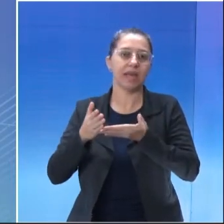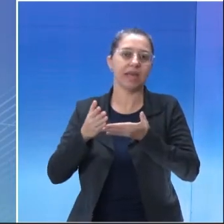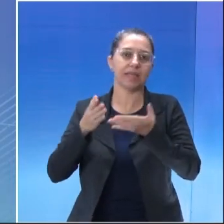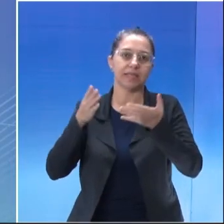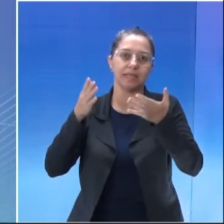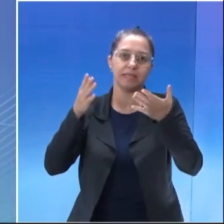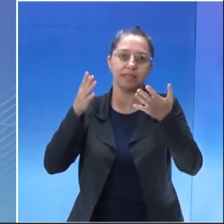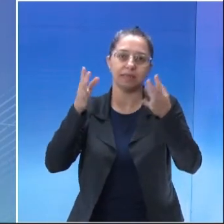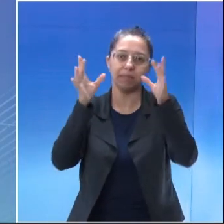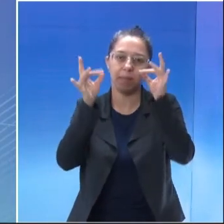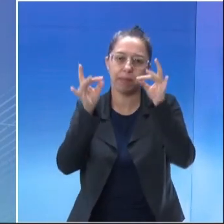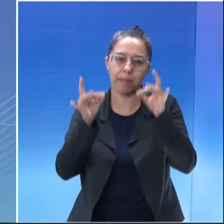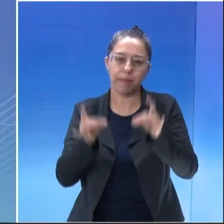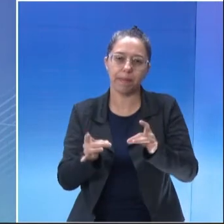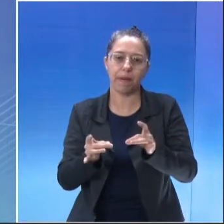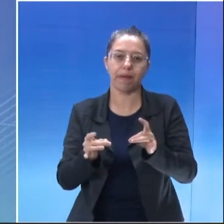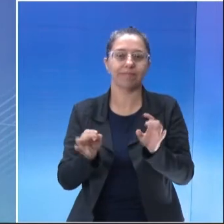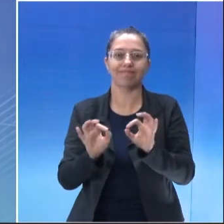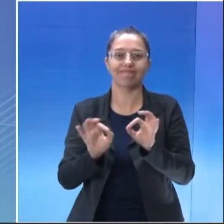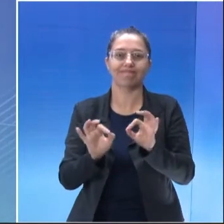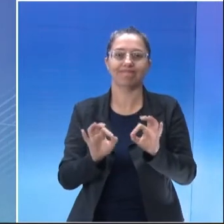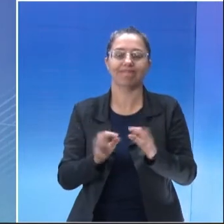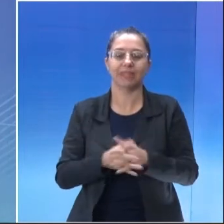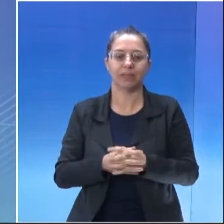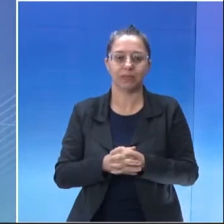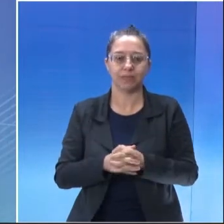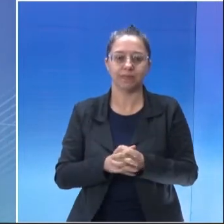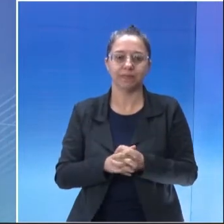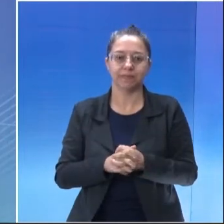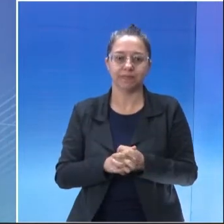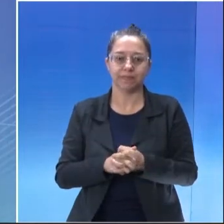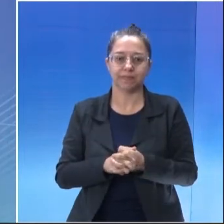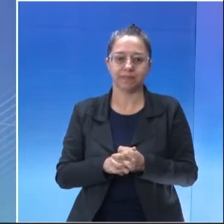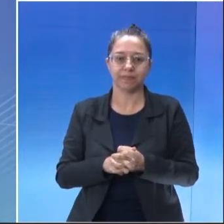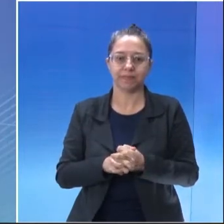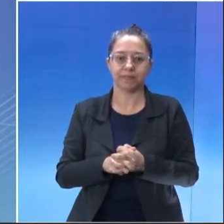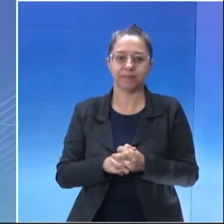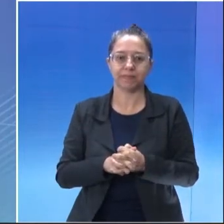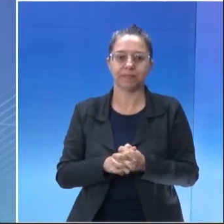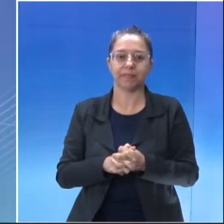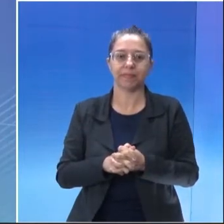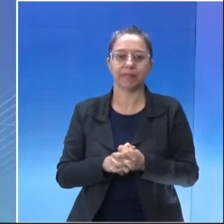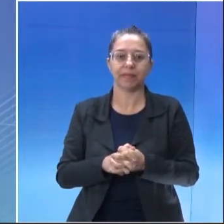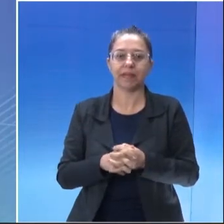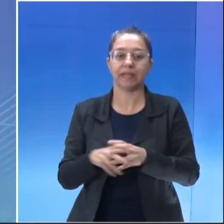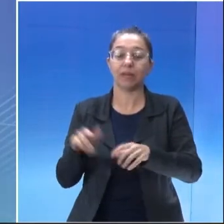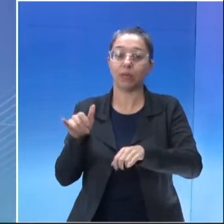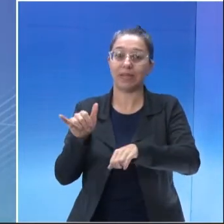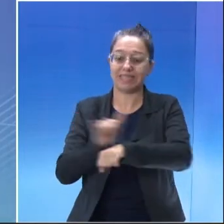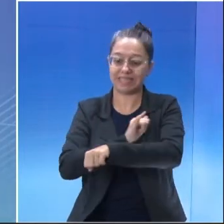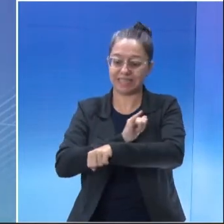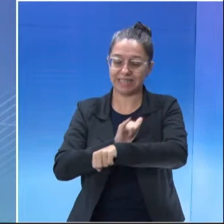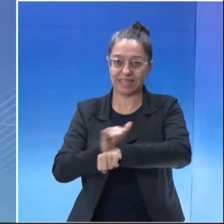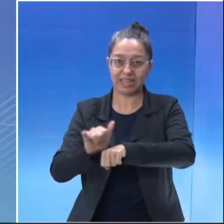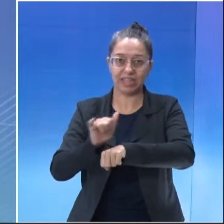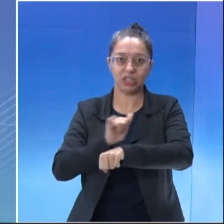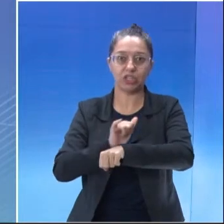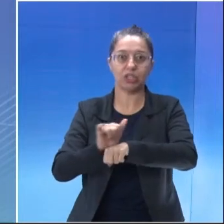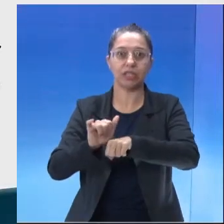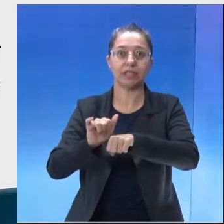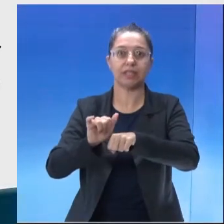no enunciado, voltando para o enunciado diz estratégias argumentativas. Então foge então essa